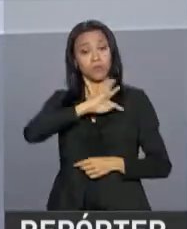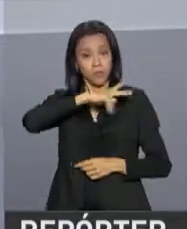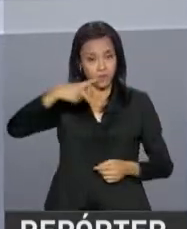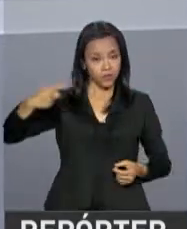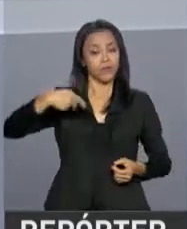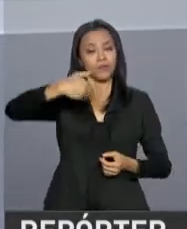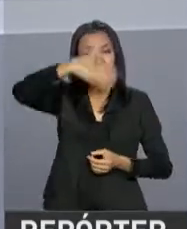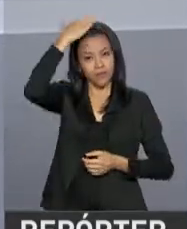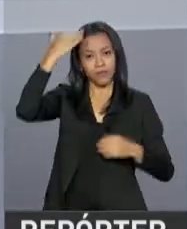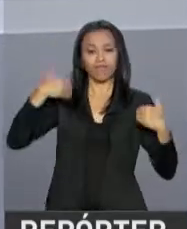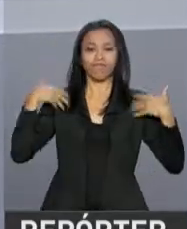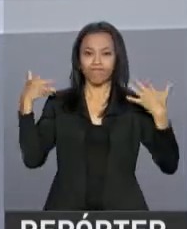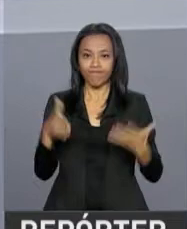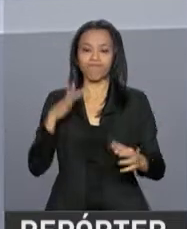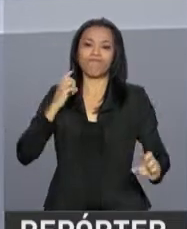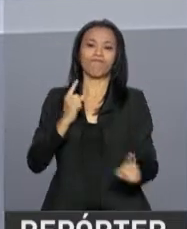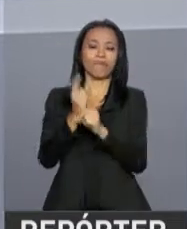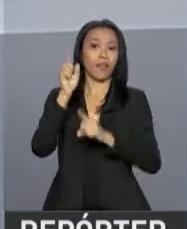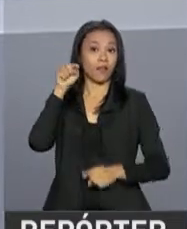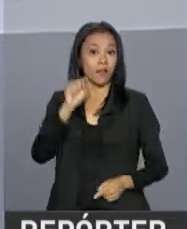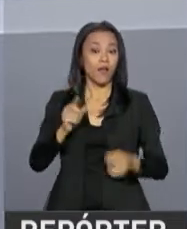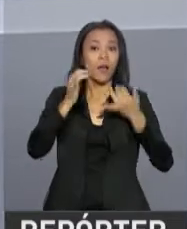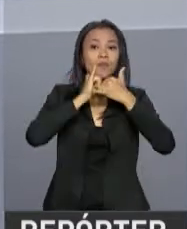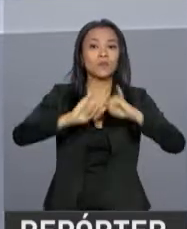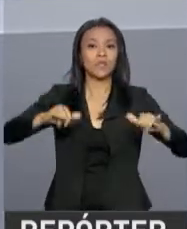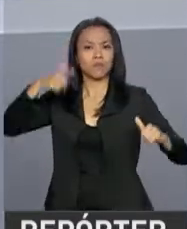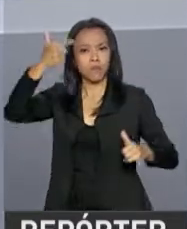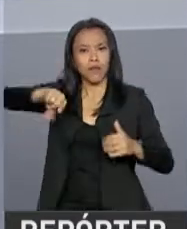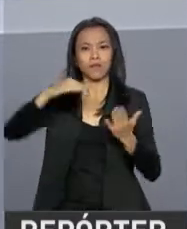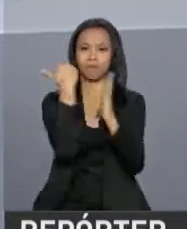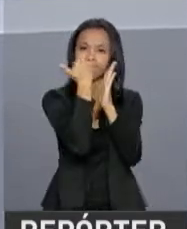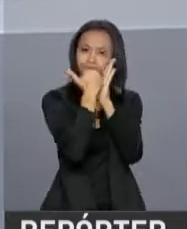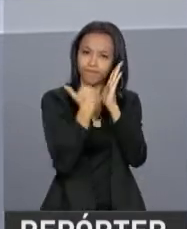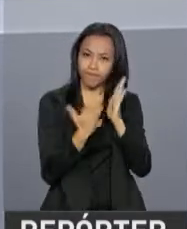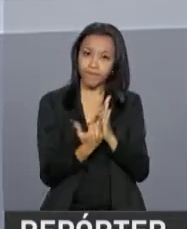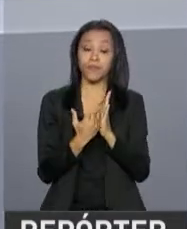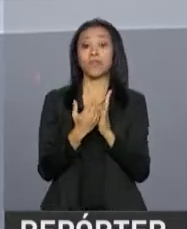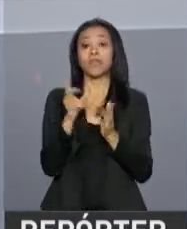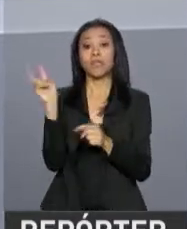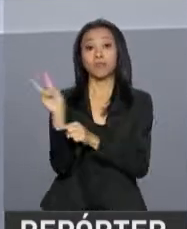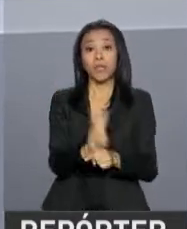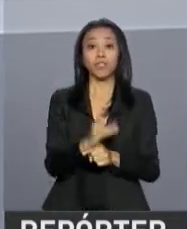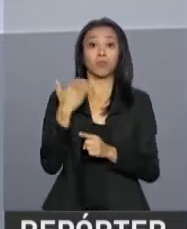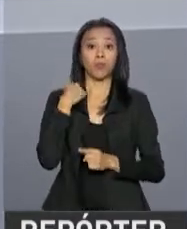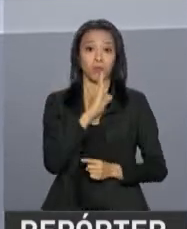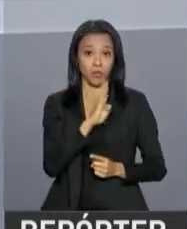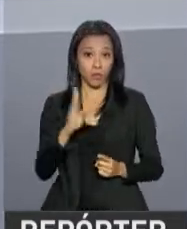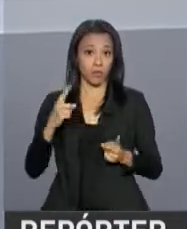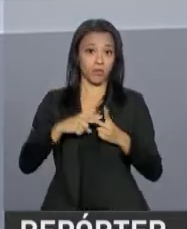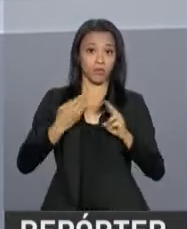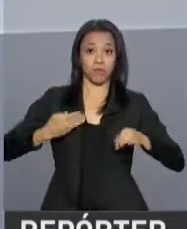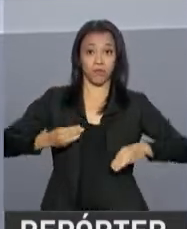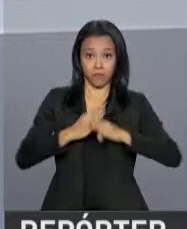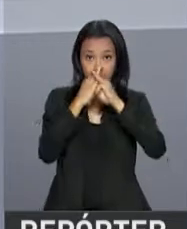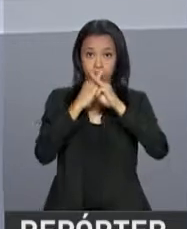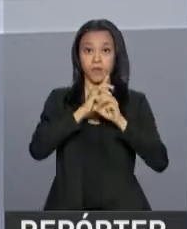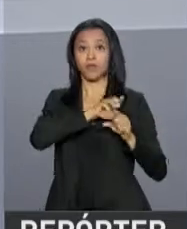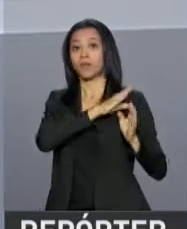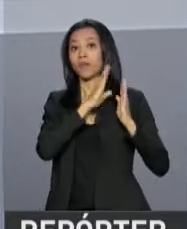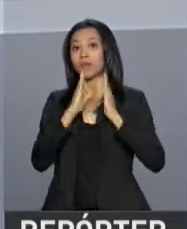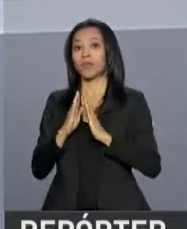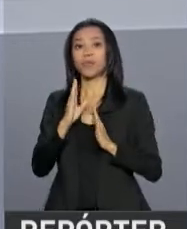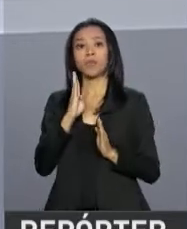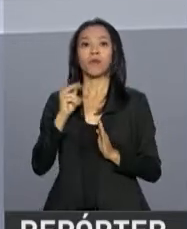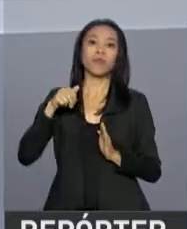do encontro onde foram anunciadas mais linhas de crédito do banco do brasil caixa econômica e bnds tem